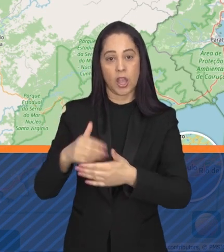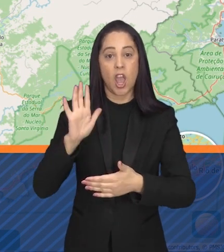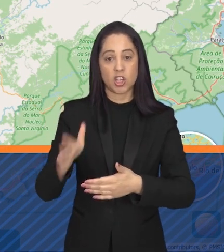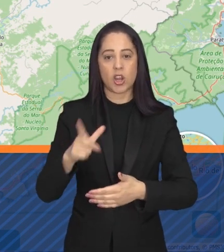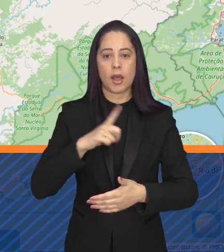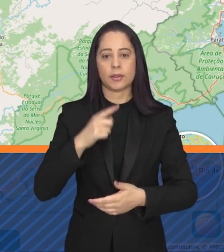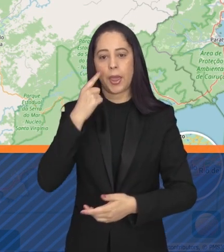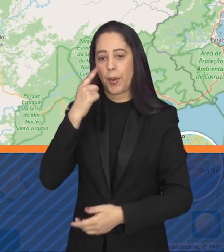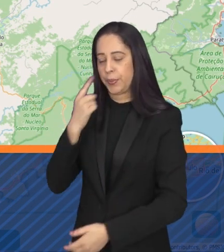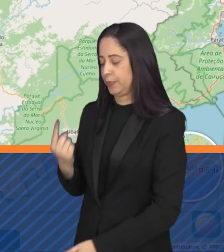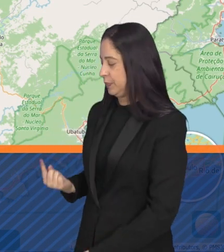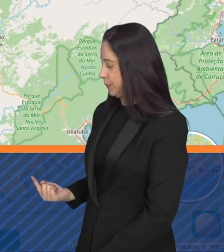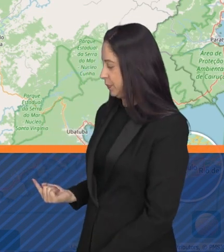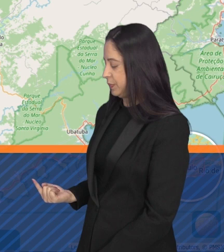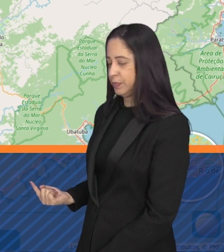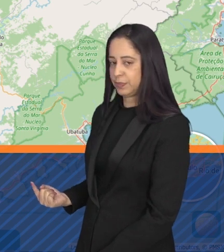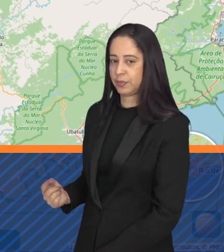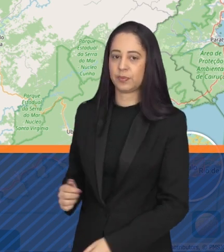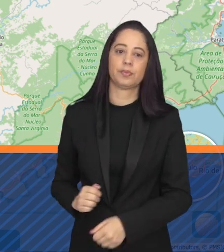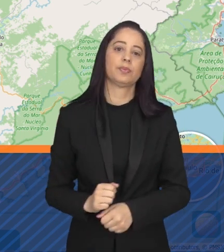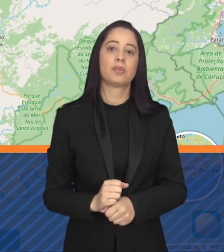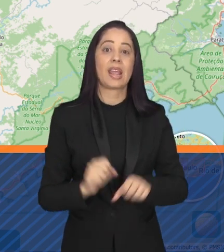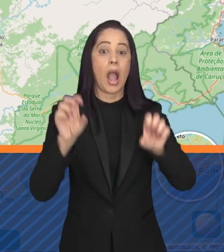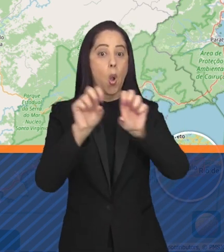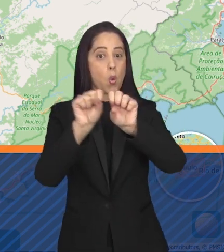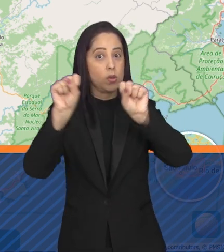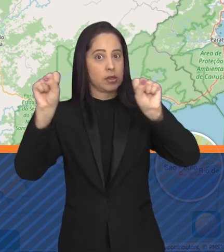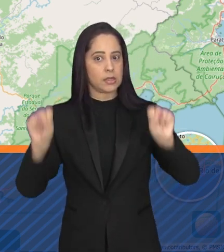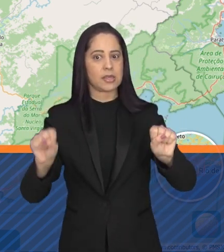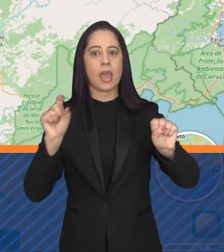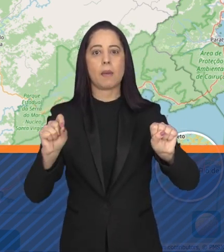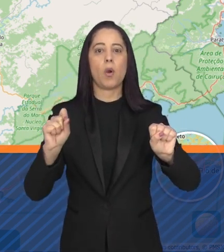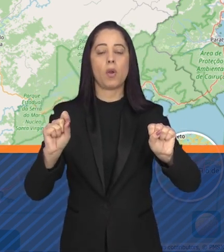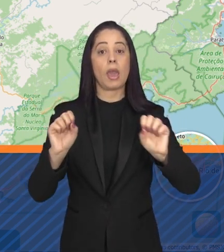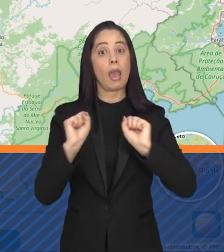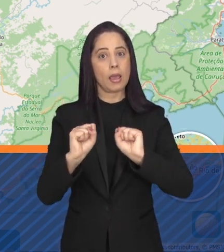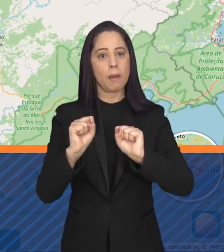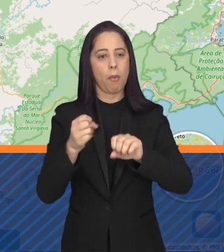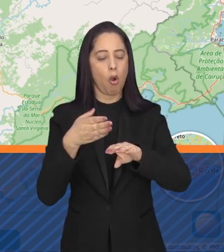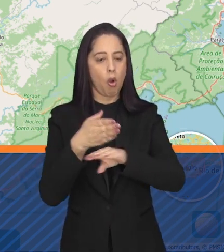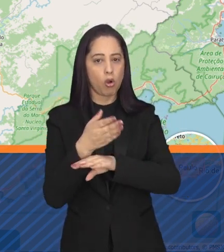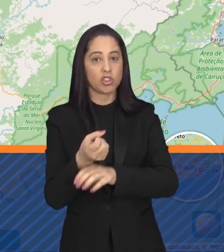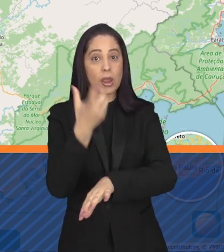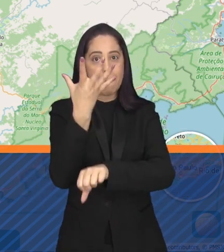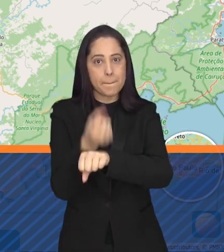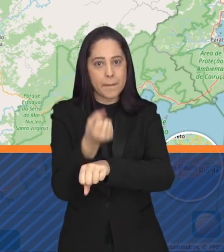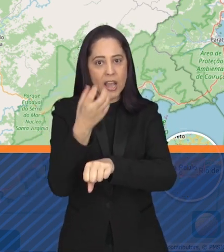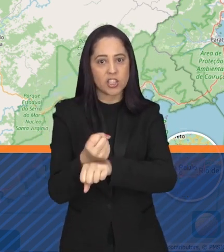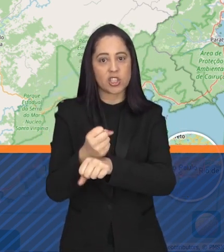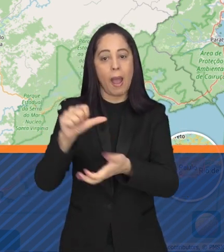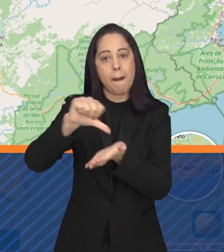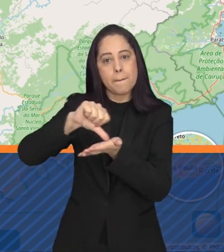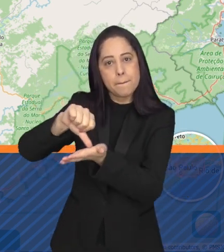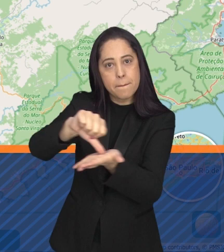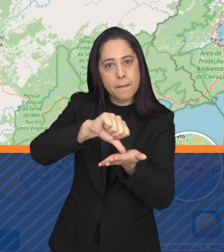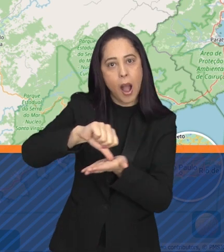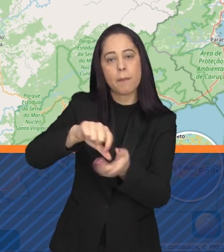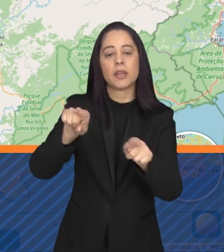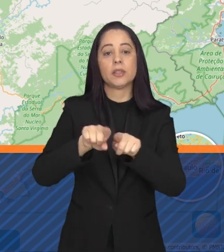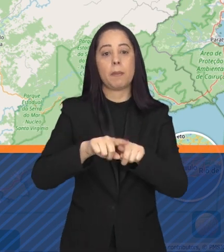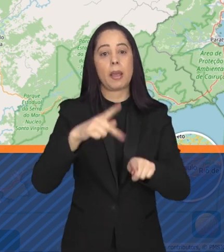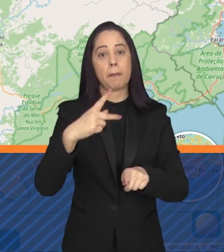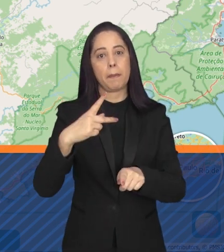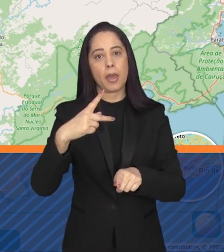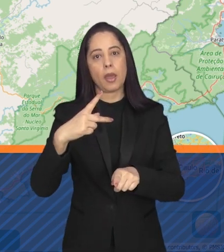disposição o GeoSanja, um sistema de geoprocessamento que permite a consulta e download de mapas do zoneamento e plano